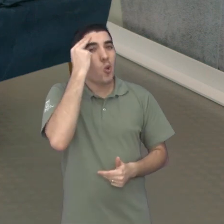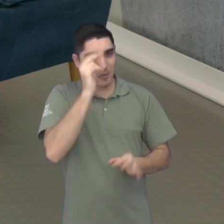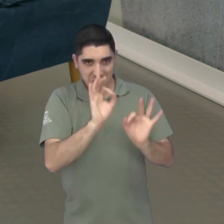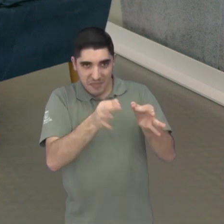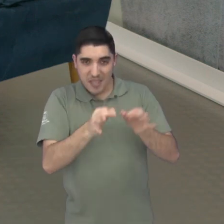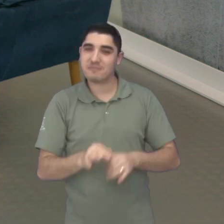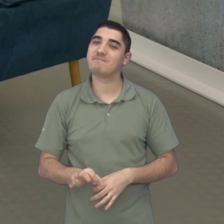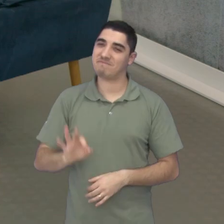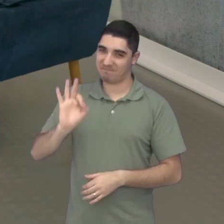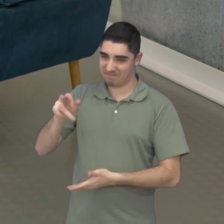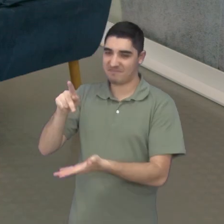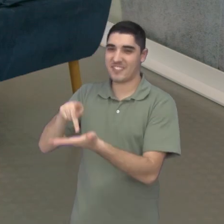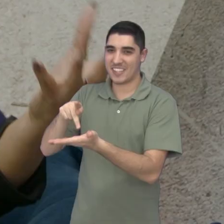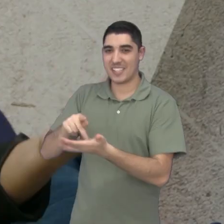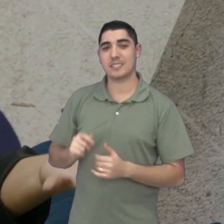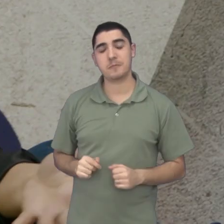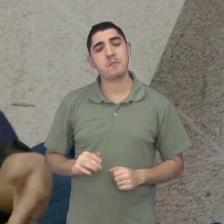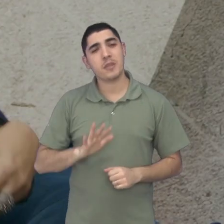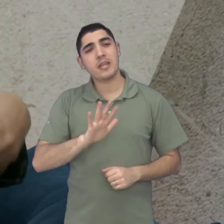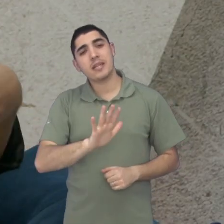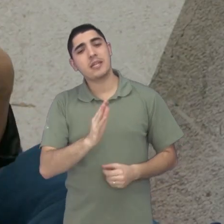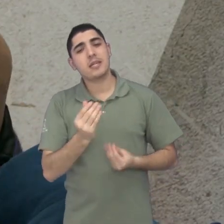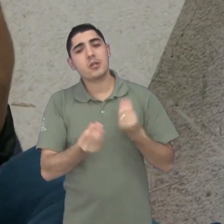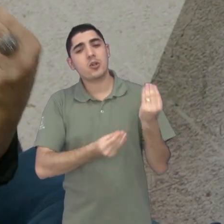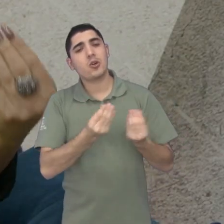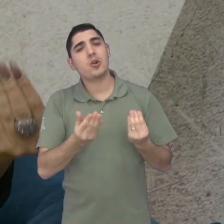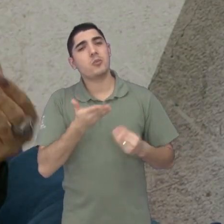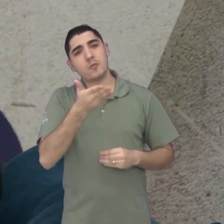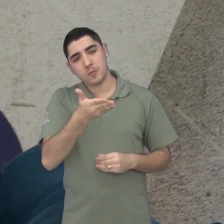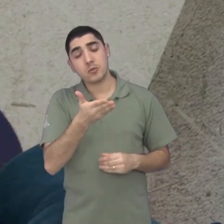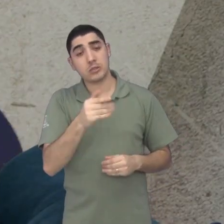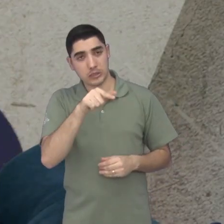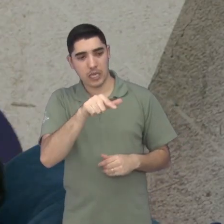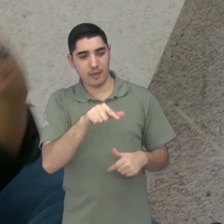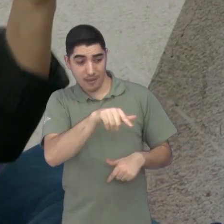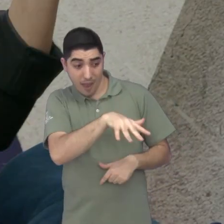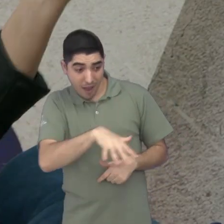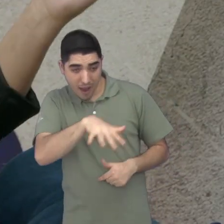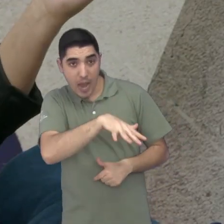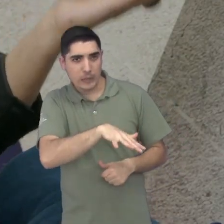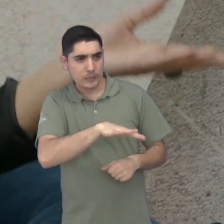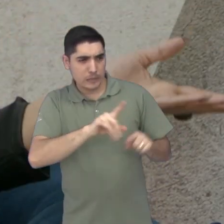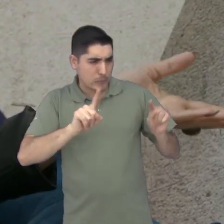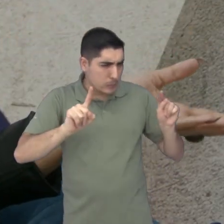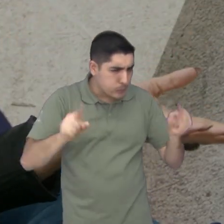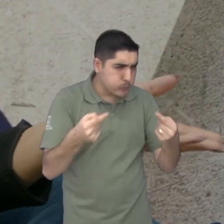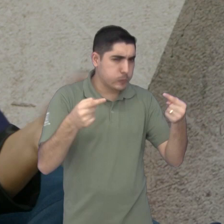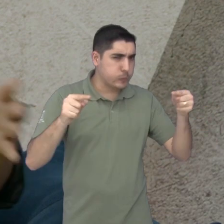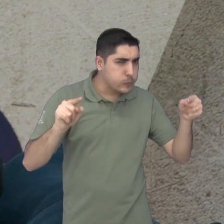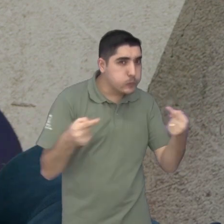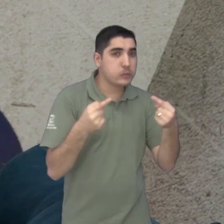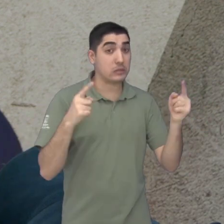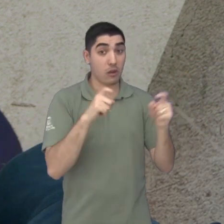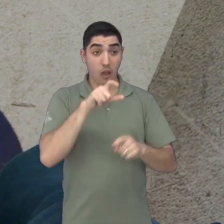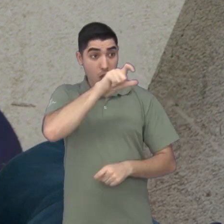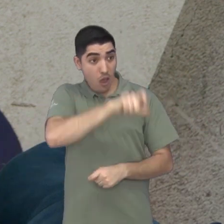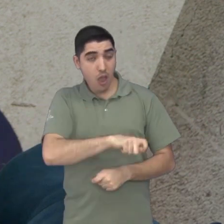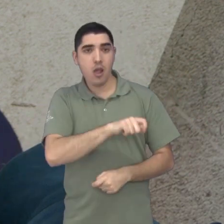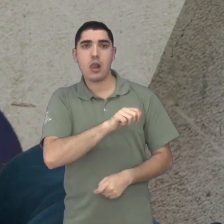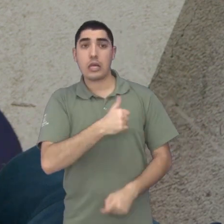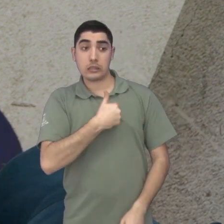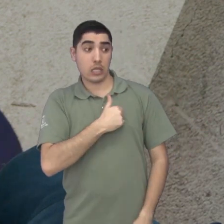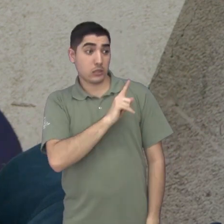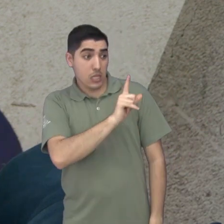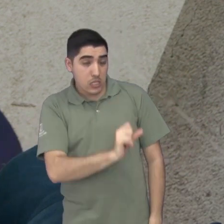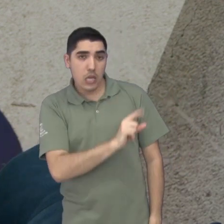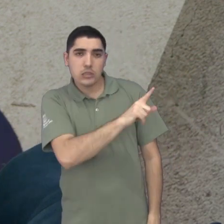certeza. E como que foi? Isso foi para você, esse mercado tão concorrido? Ela, com 16 anos, já tão nova,